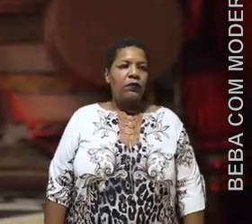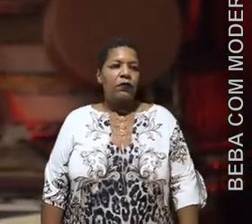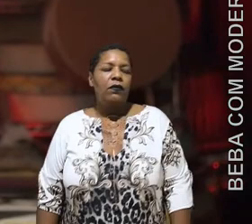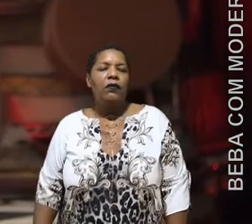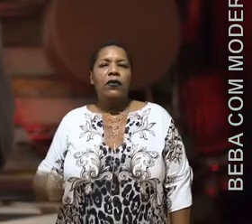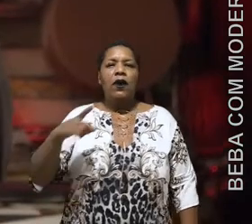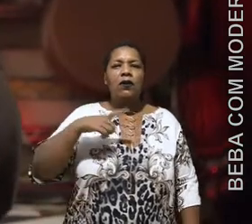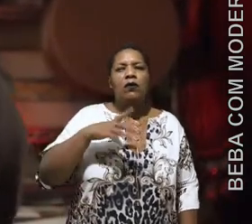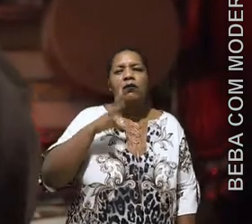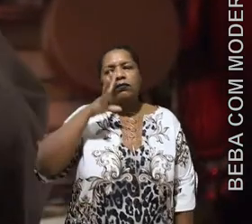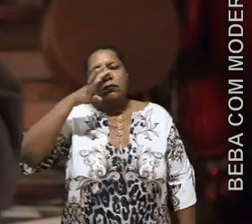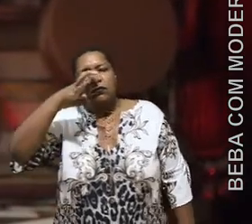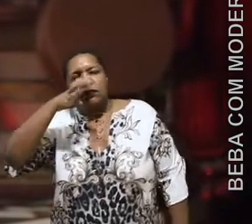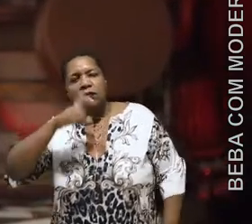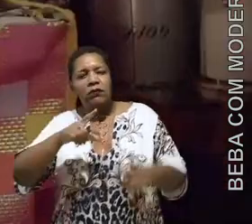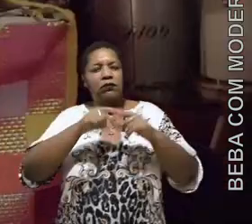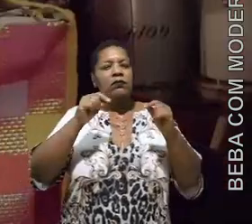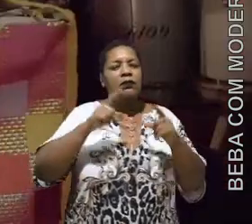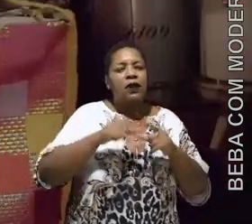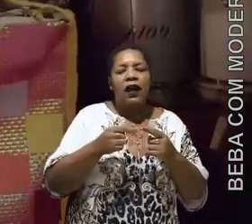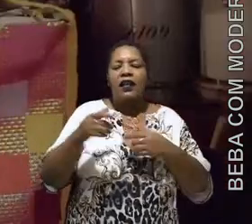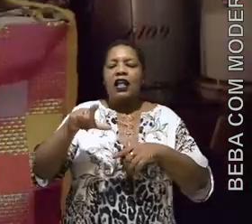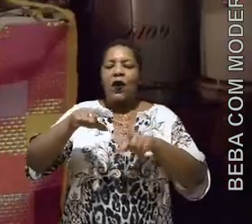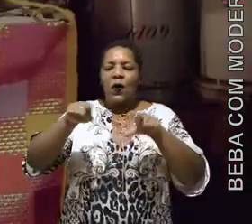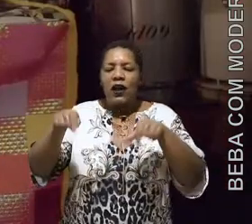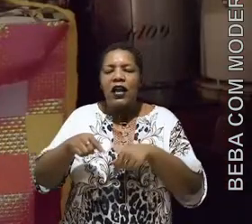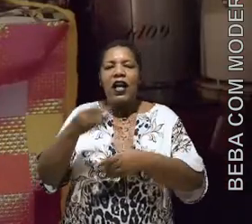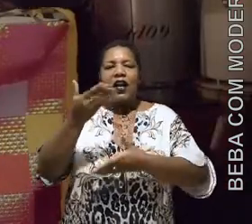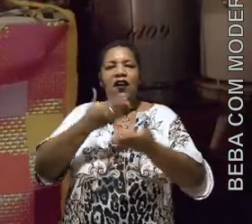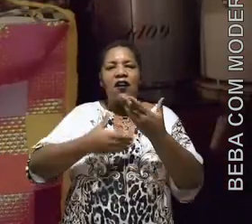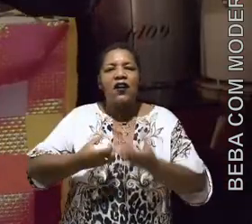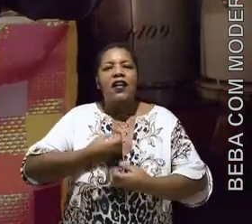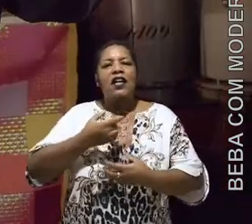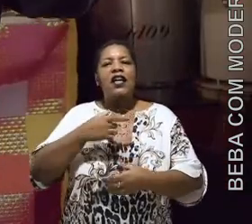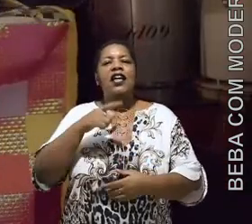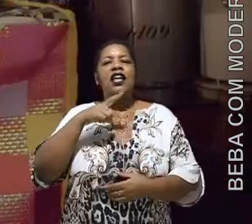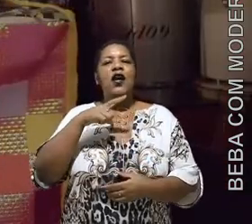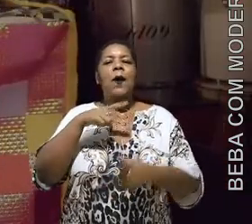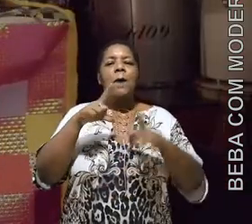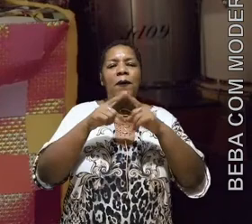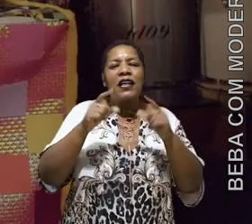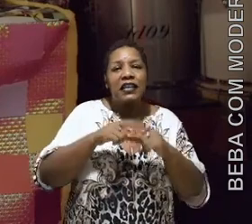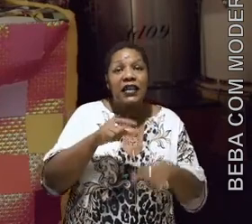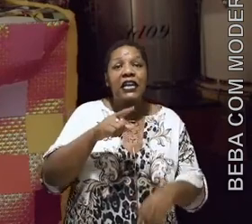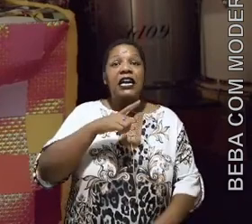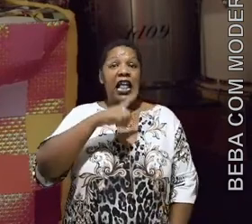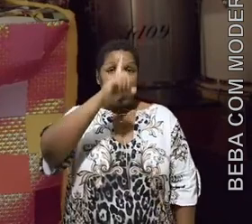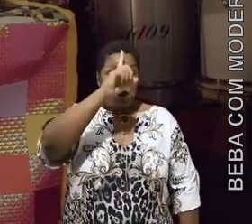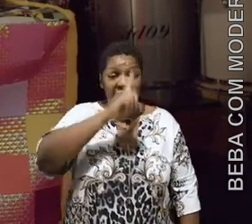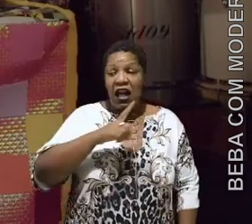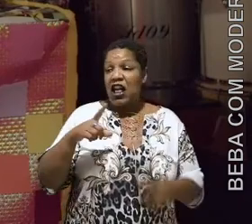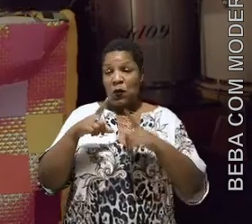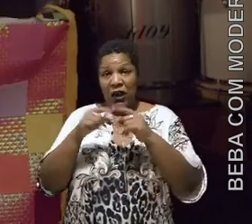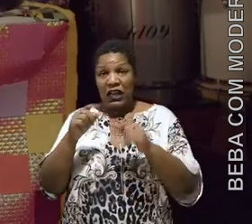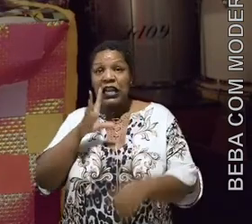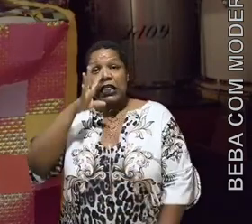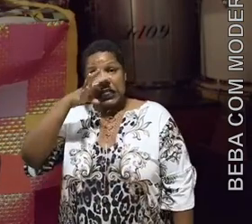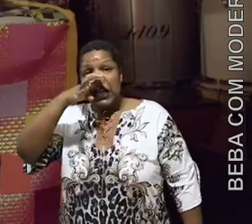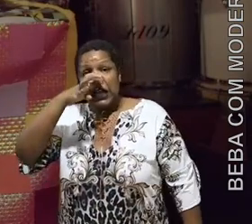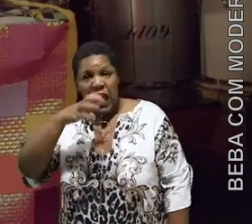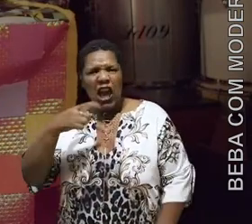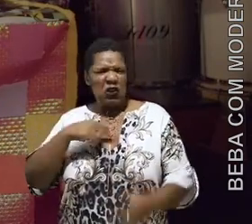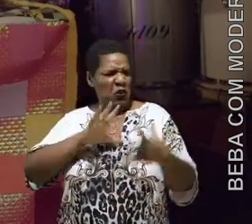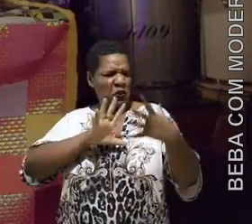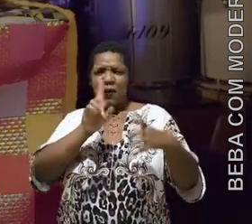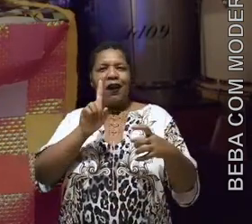O perigoso de Brasília da quadrilha veste França que Brasília amarela sobrancelha tem gozar antes